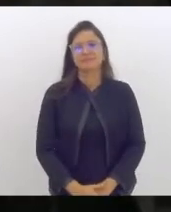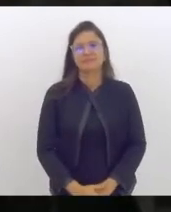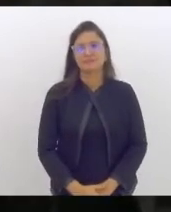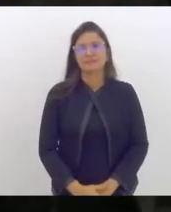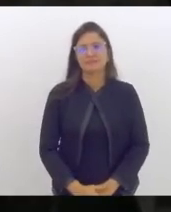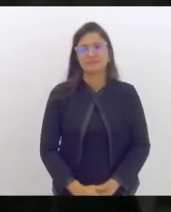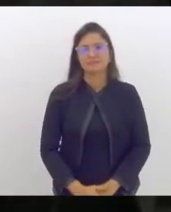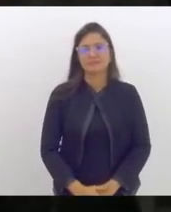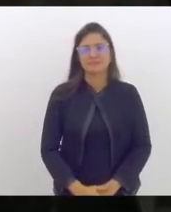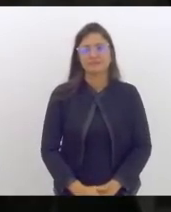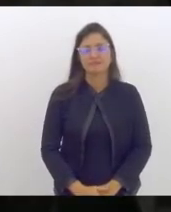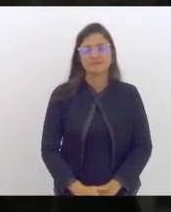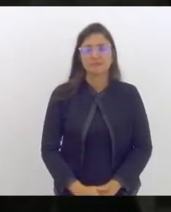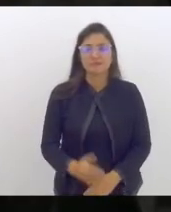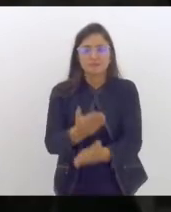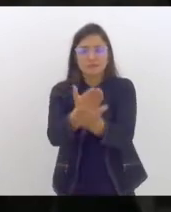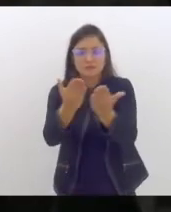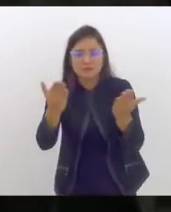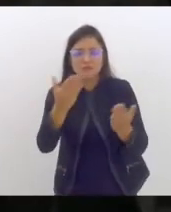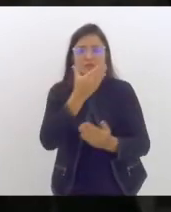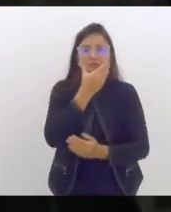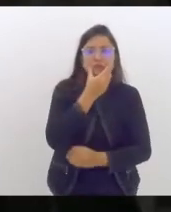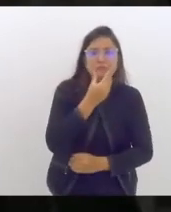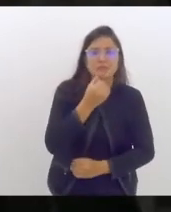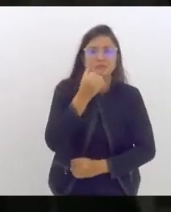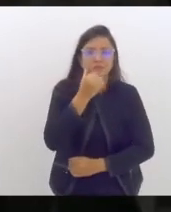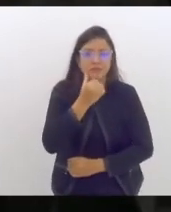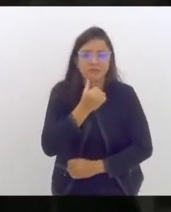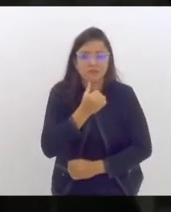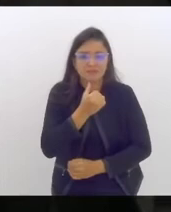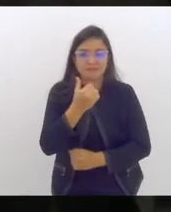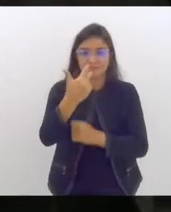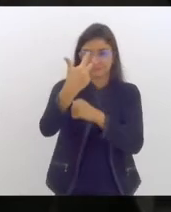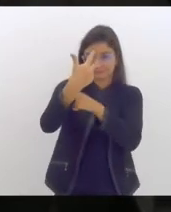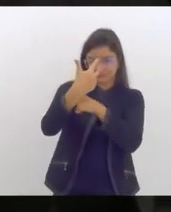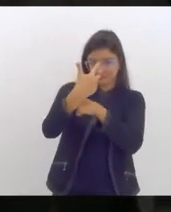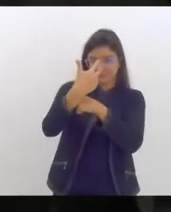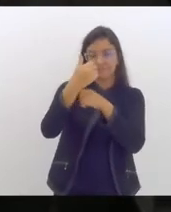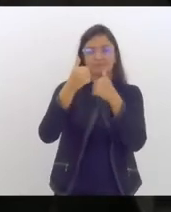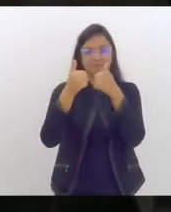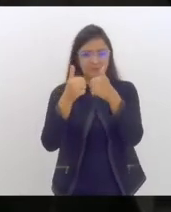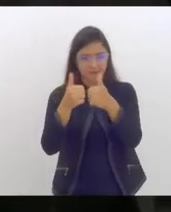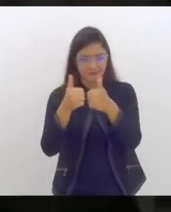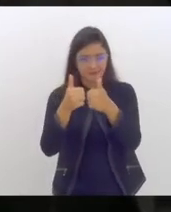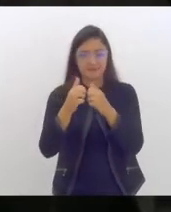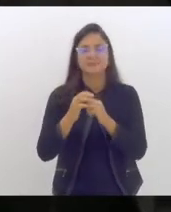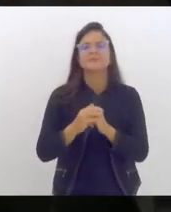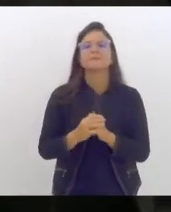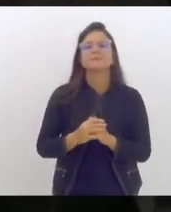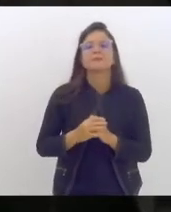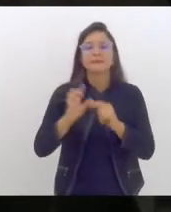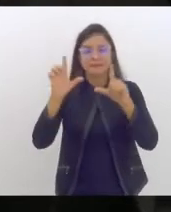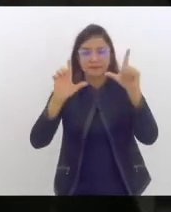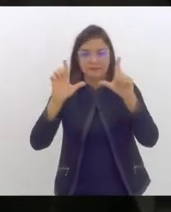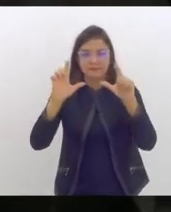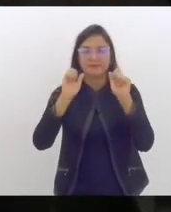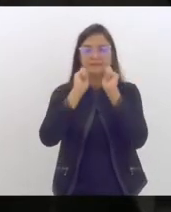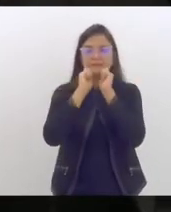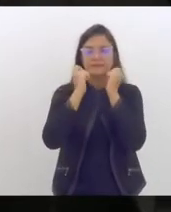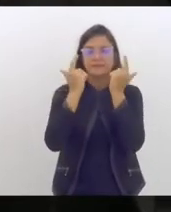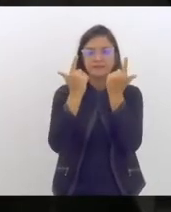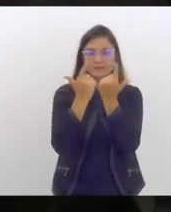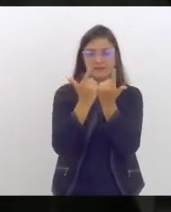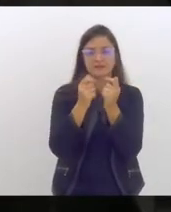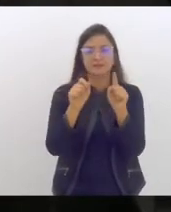Senhoras e senhores telespectadores que nos assistem na TV Alerge, senhoras